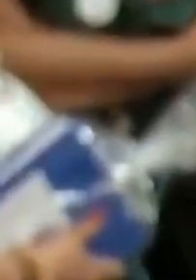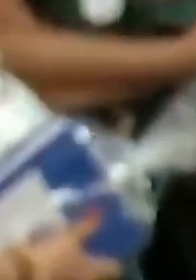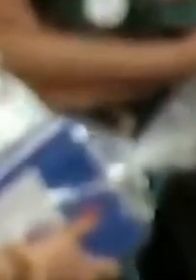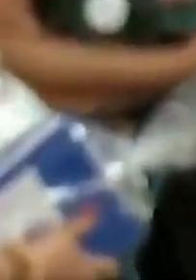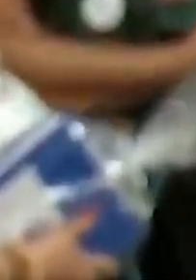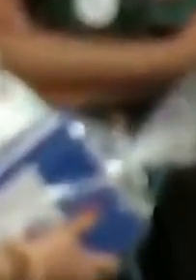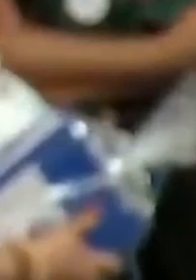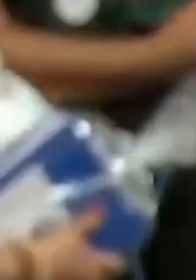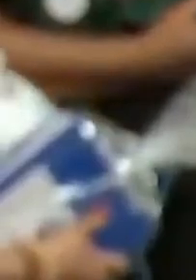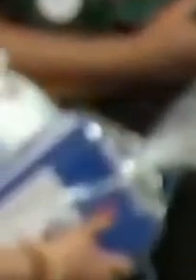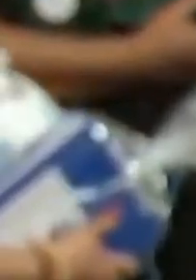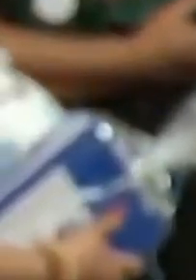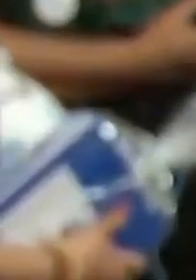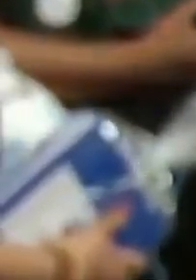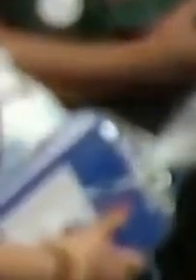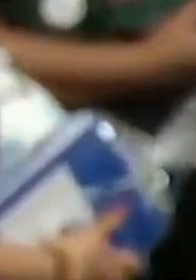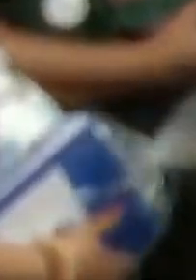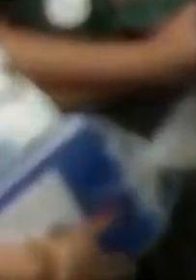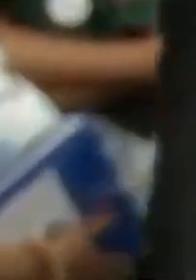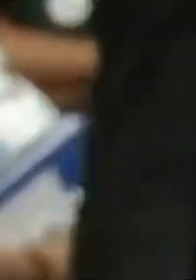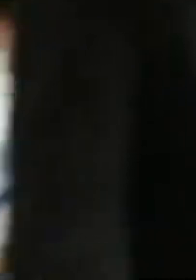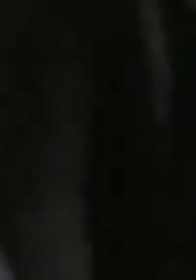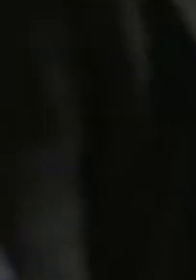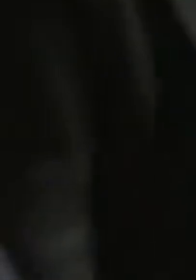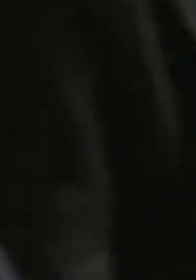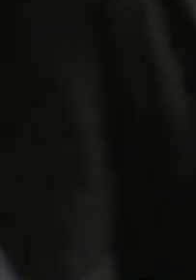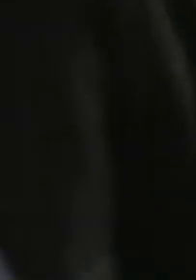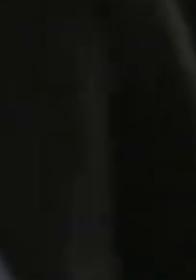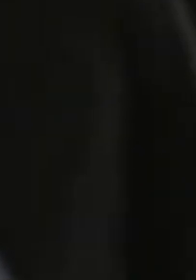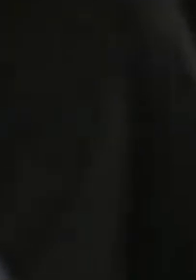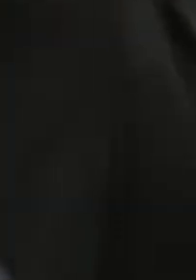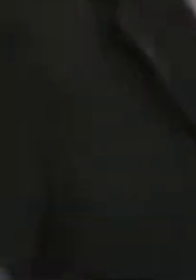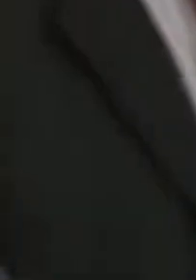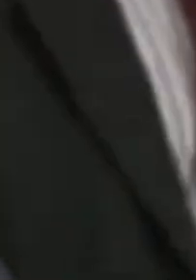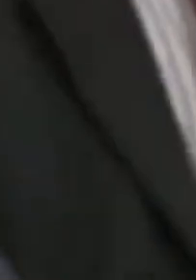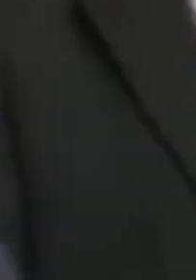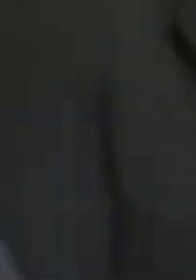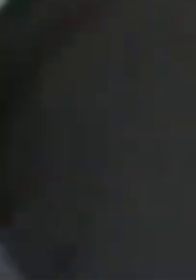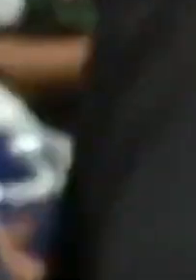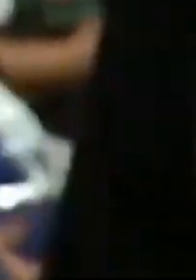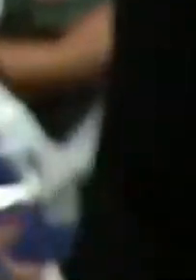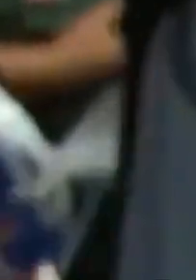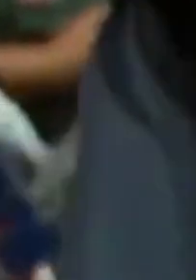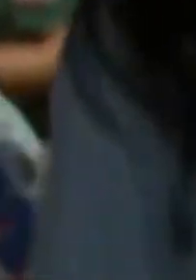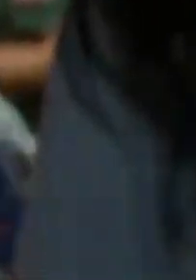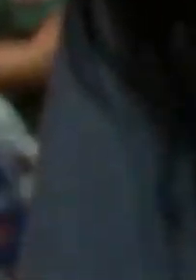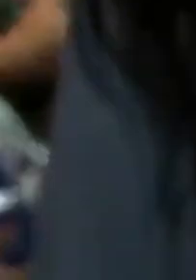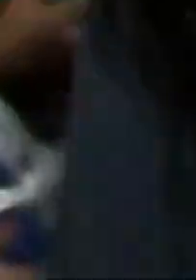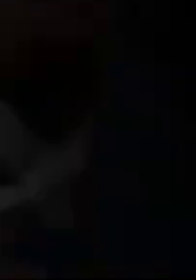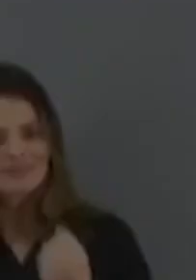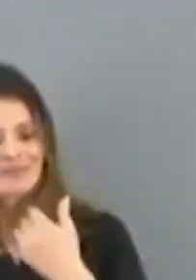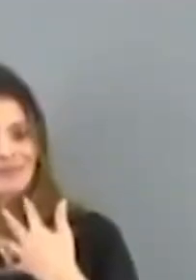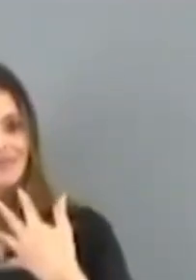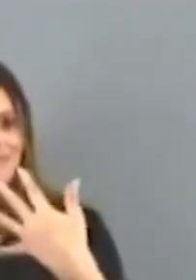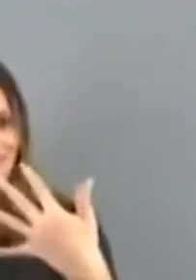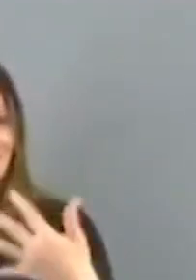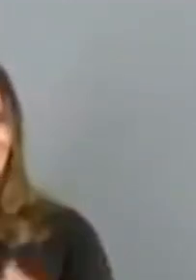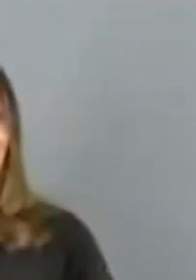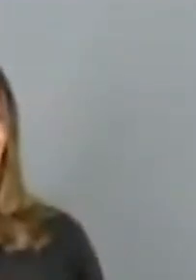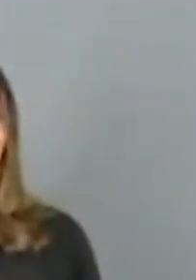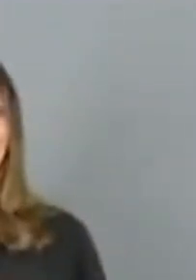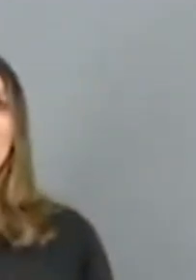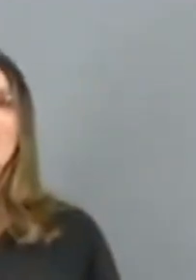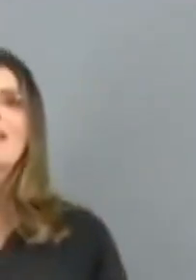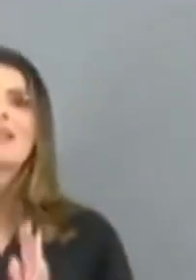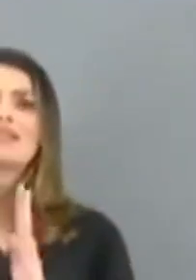no crime de autocoação falsa, artigo 314 do Código Penal, com pena de 3 meses a 2 anos. Por último, a